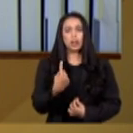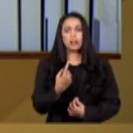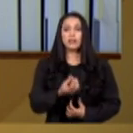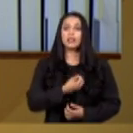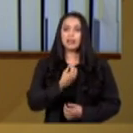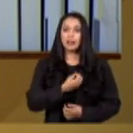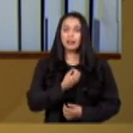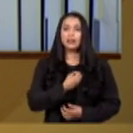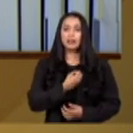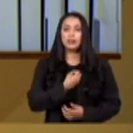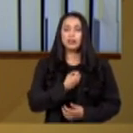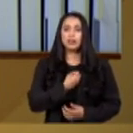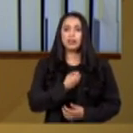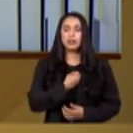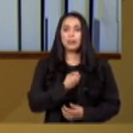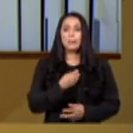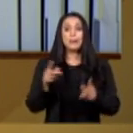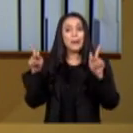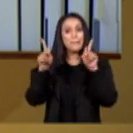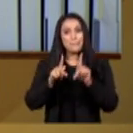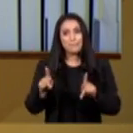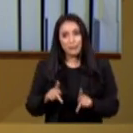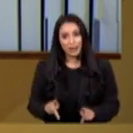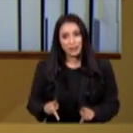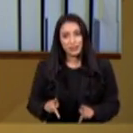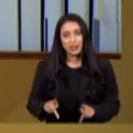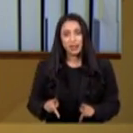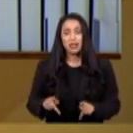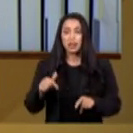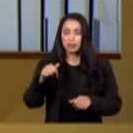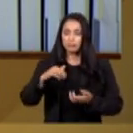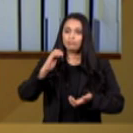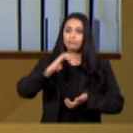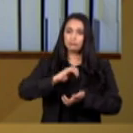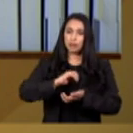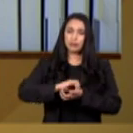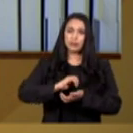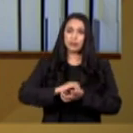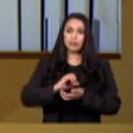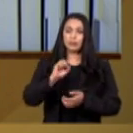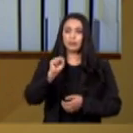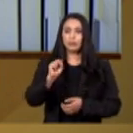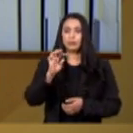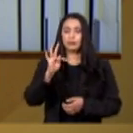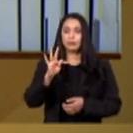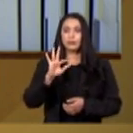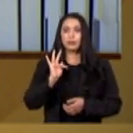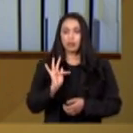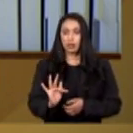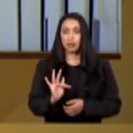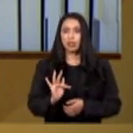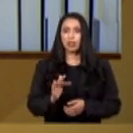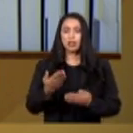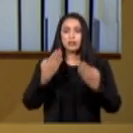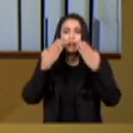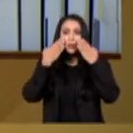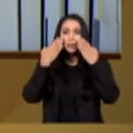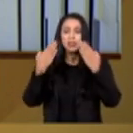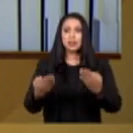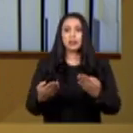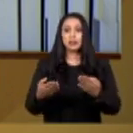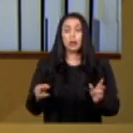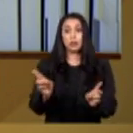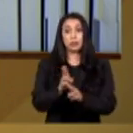na vida exatamente pela paz que essa corte proporcionará a nação brasileira e hoje é